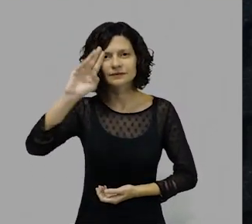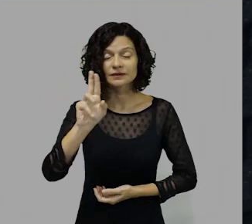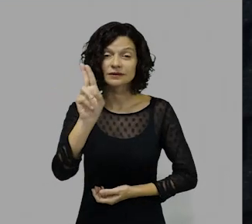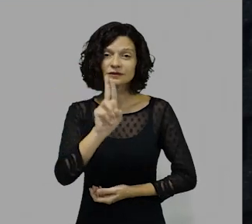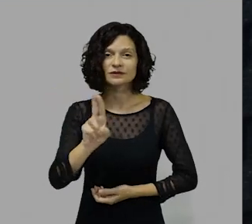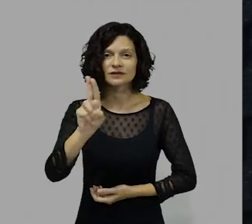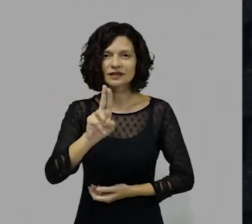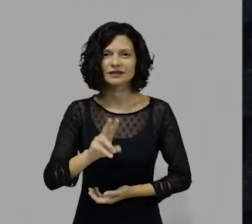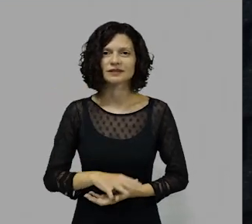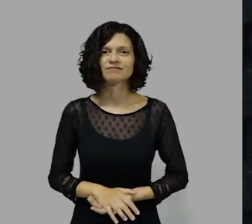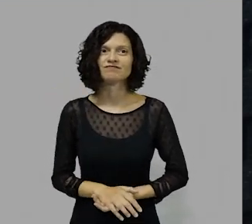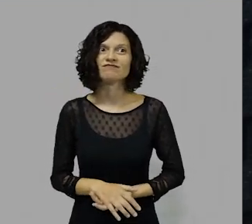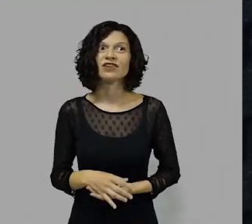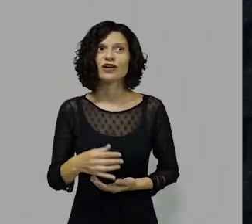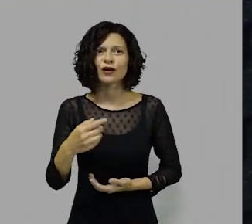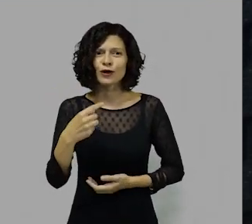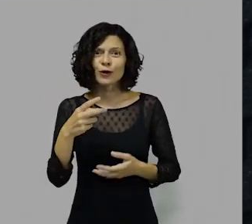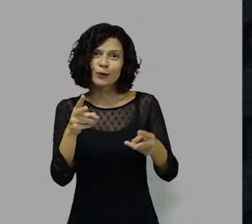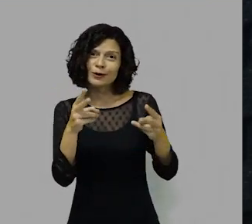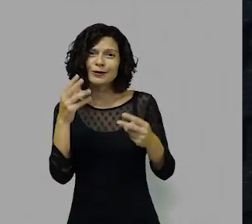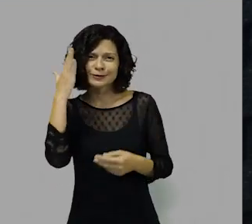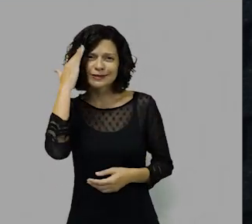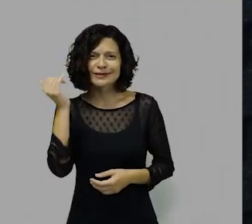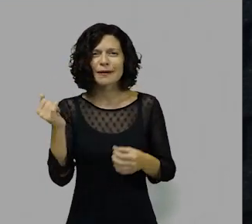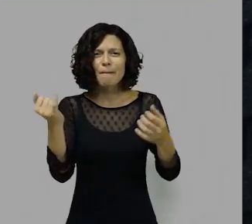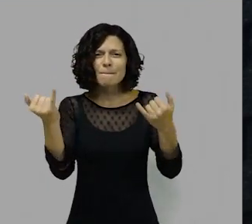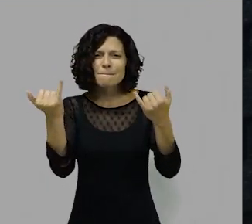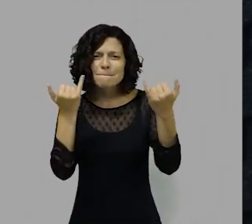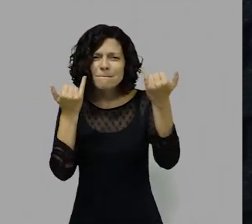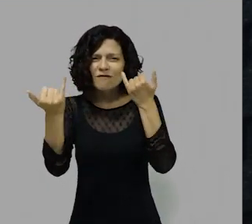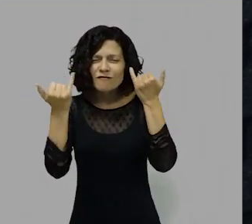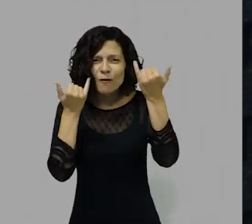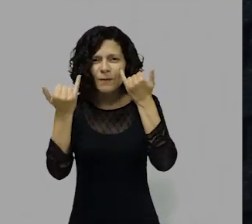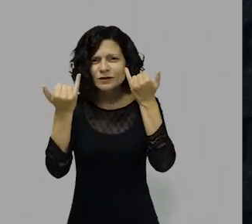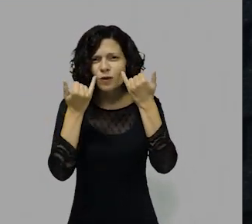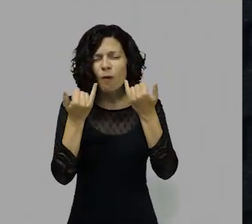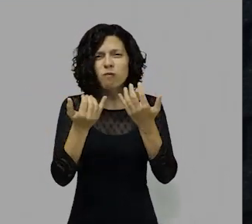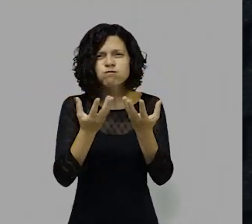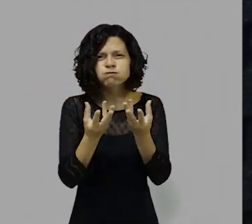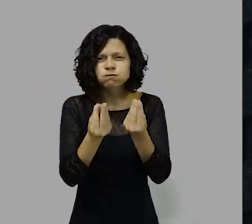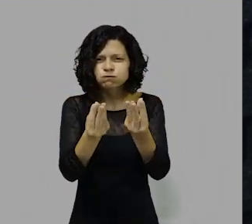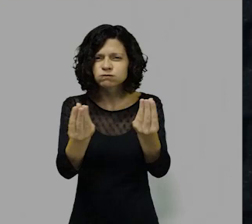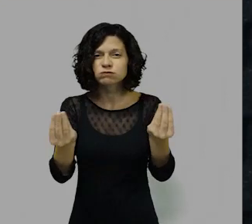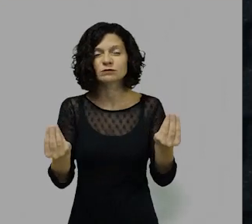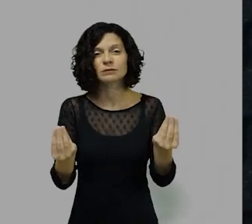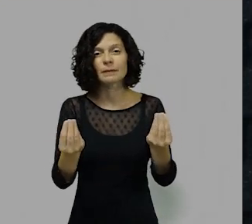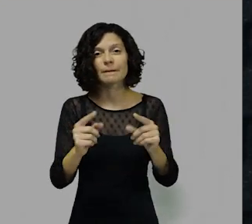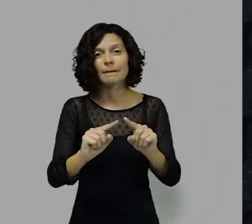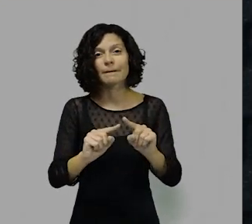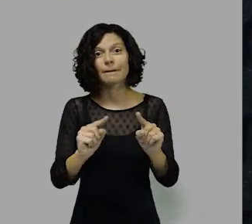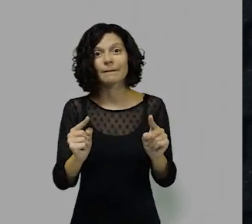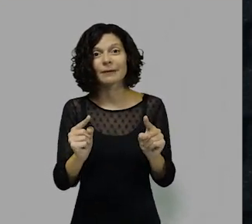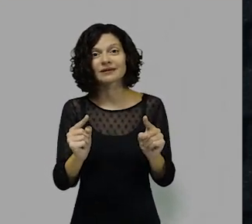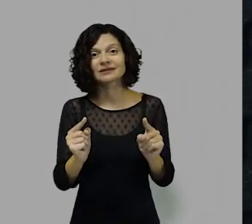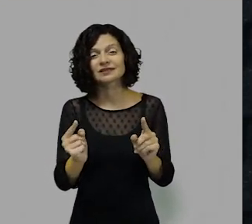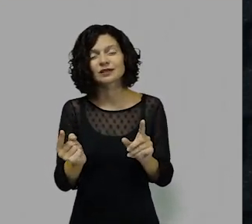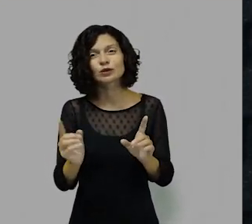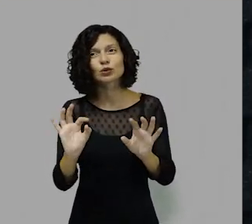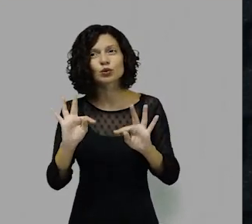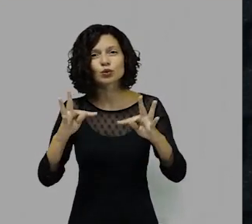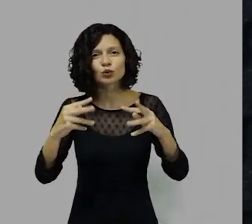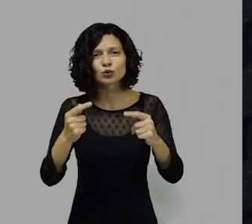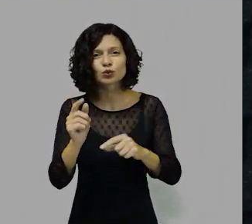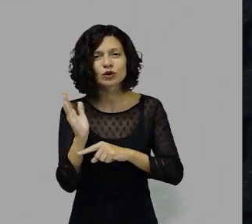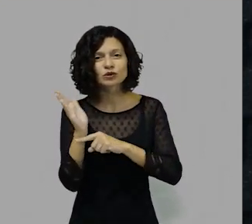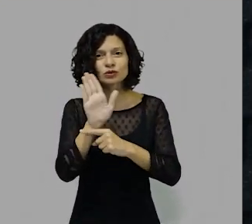pessoal, eu sei que é muita informação, é muita coisa junto, mas são informações que a gente mostra para vocês que compõem a construção de